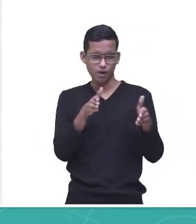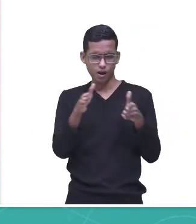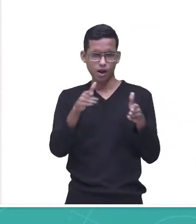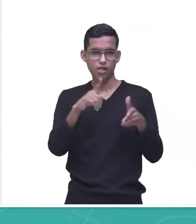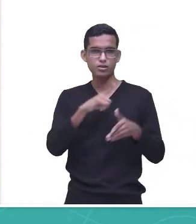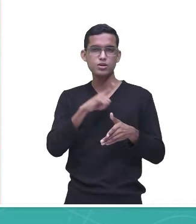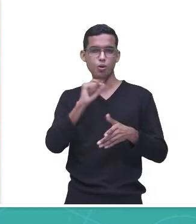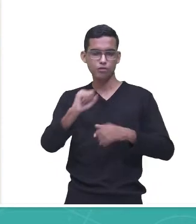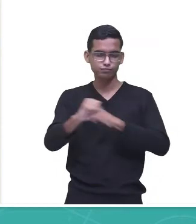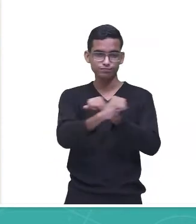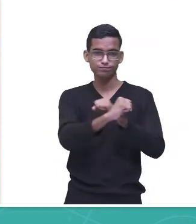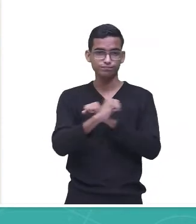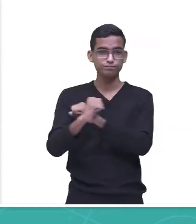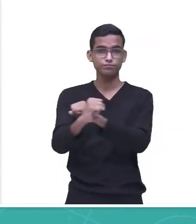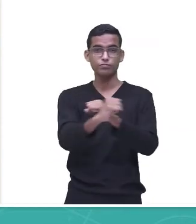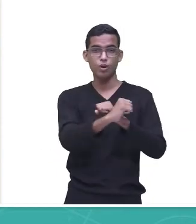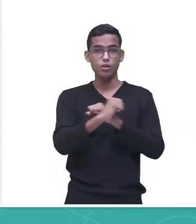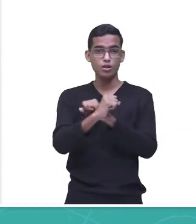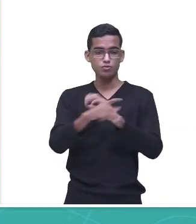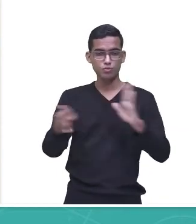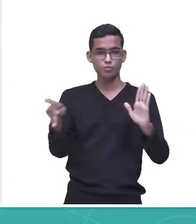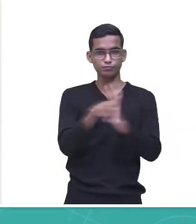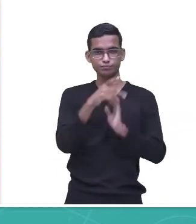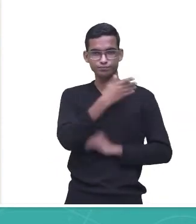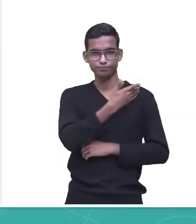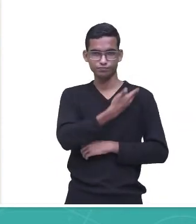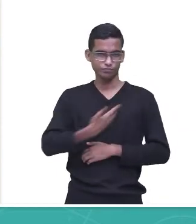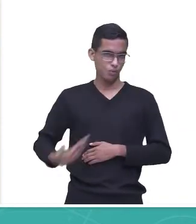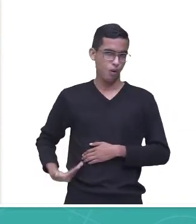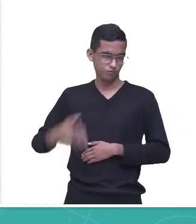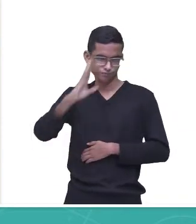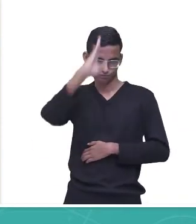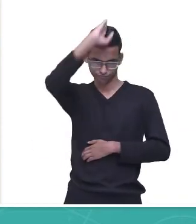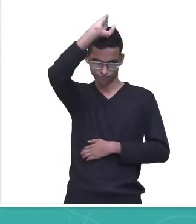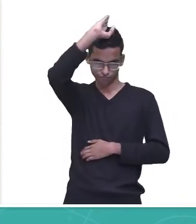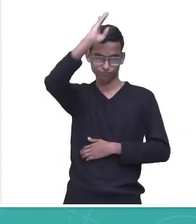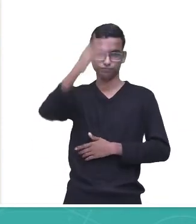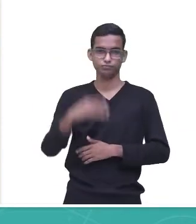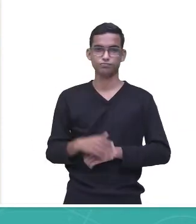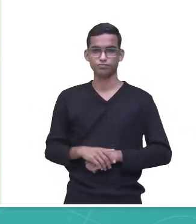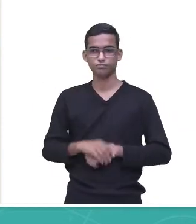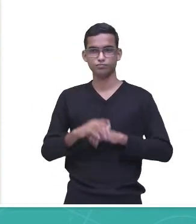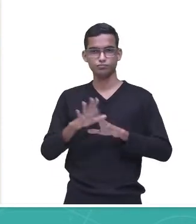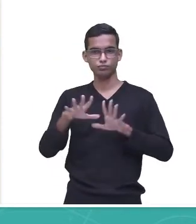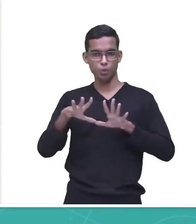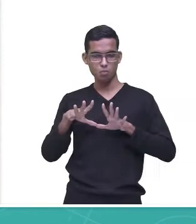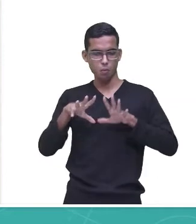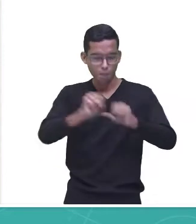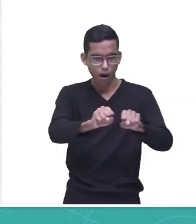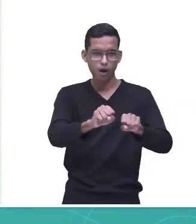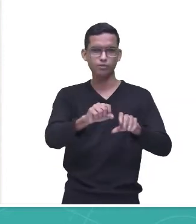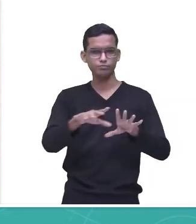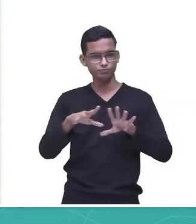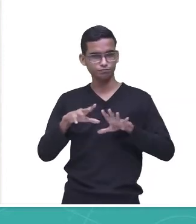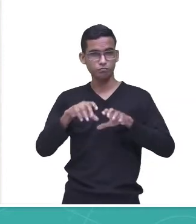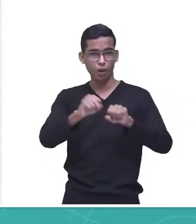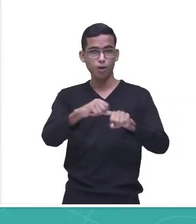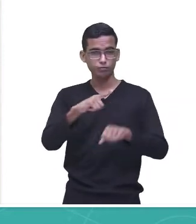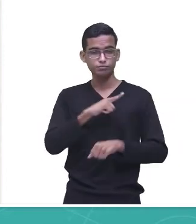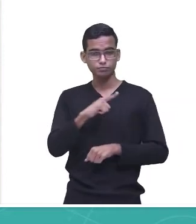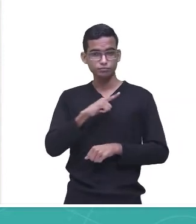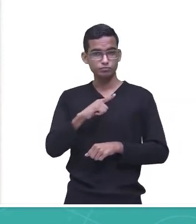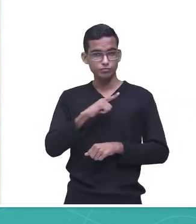proteção, principalmente para o quê? Para proteger das invasões bárbaras. Então, durante esse período, as igrejas elas